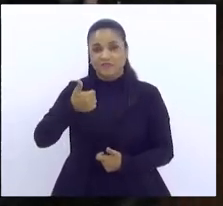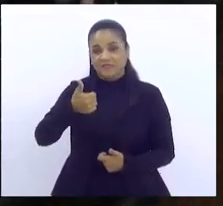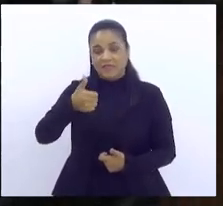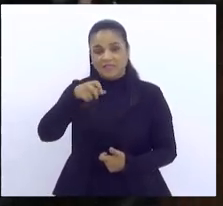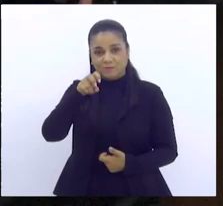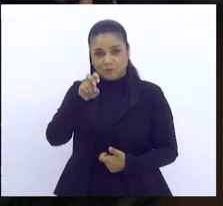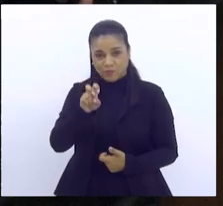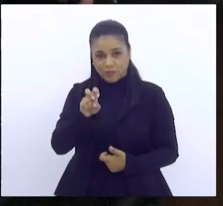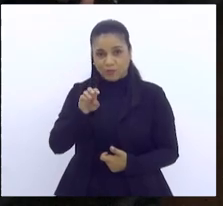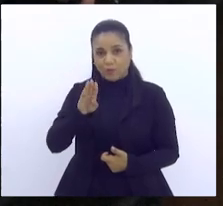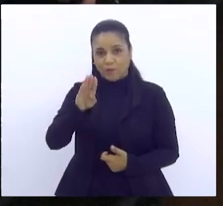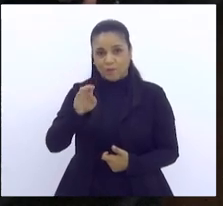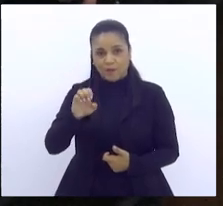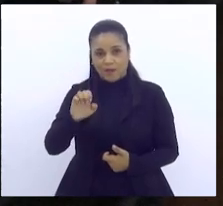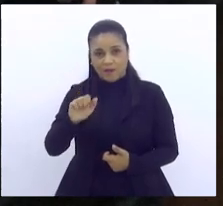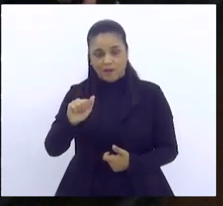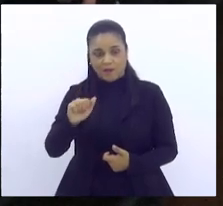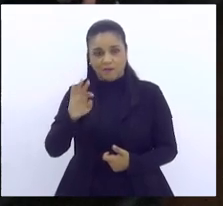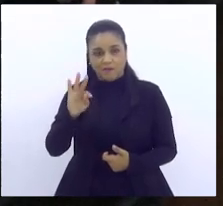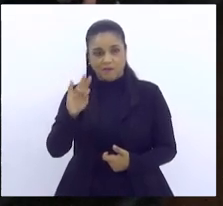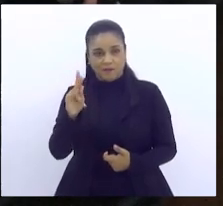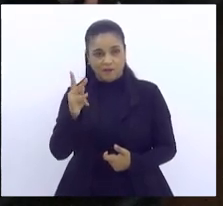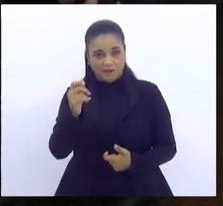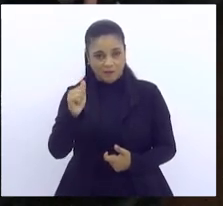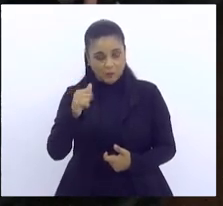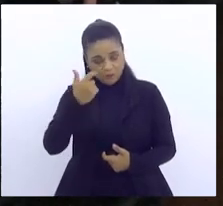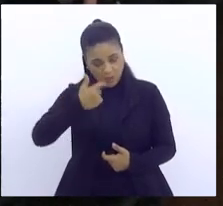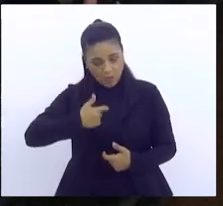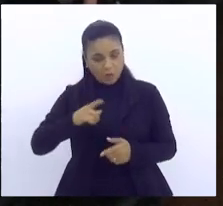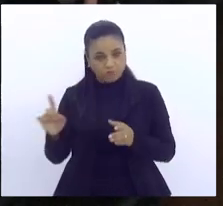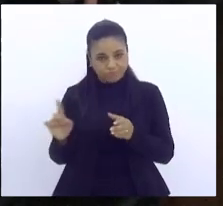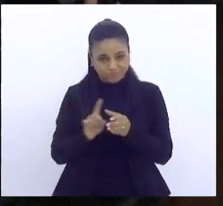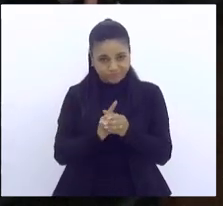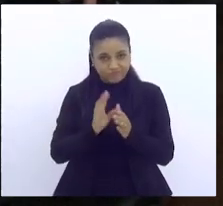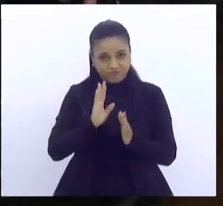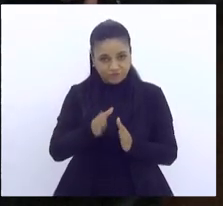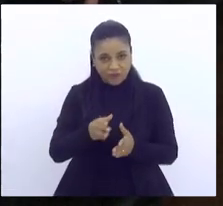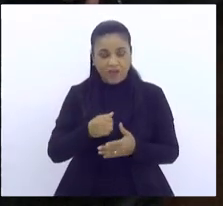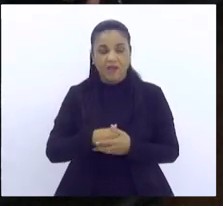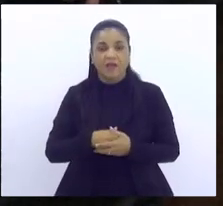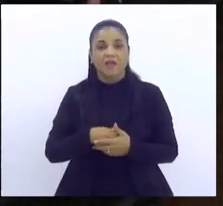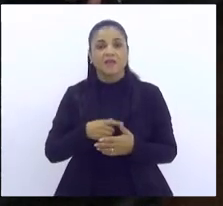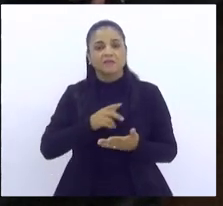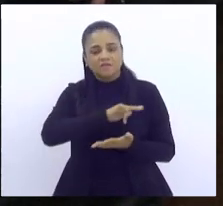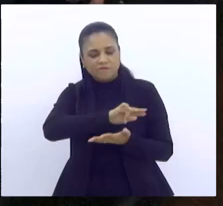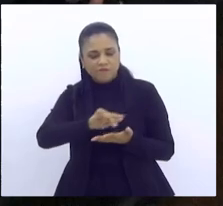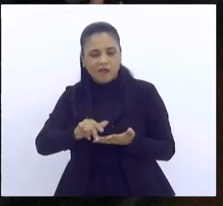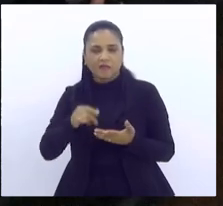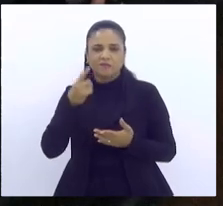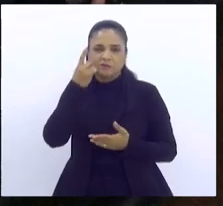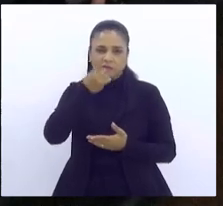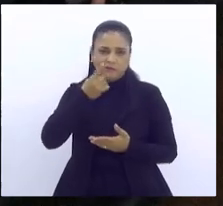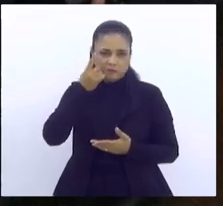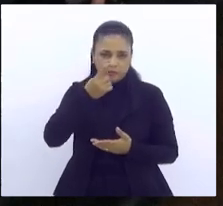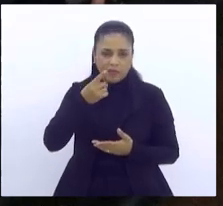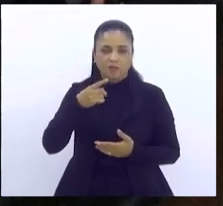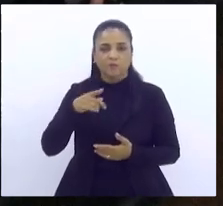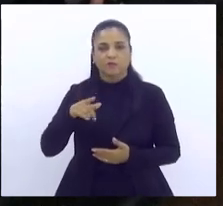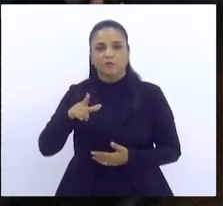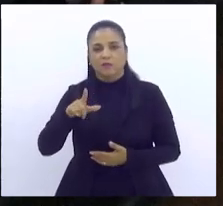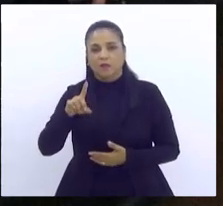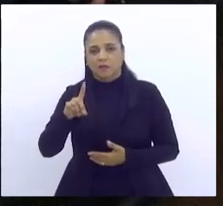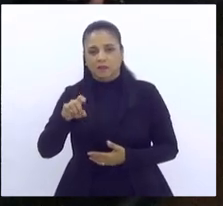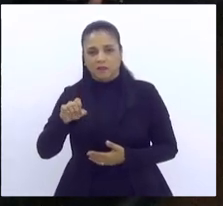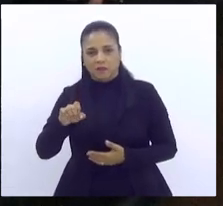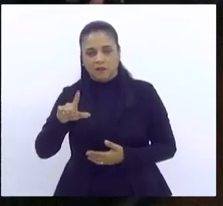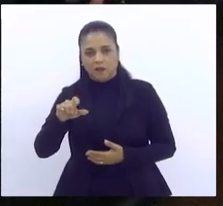de origem, e tantas outras coisas que vêm acontecendo. Com os deputados Delaroli, Márcio Galberto, que já